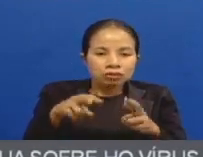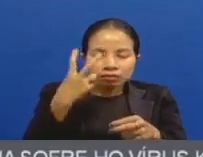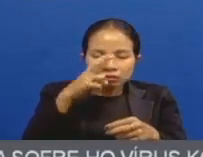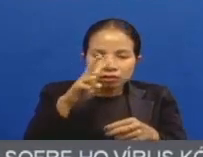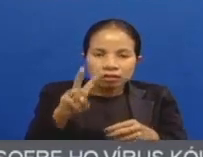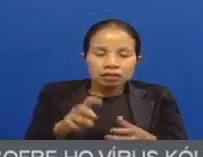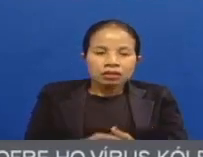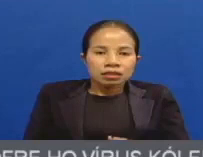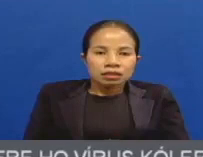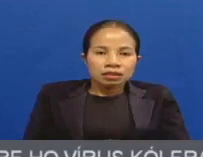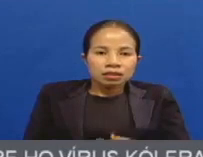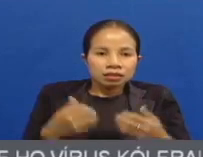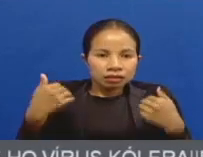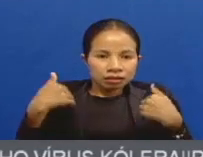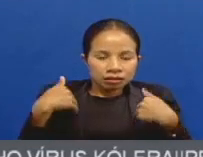nene iha